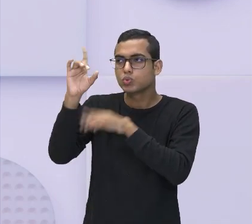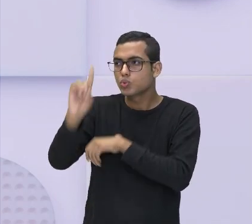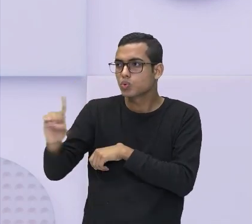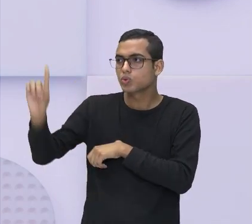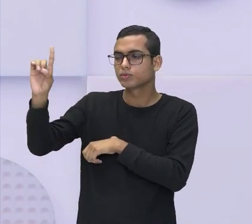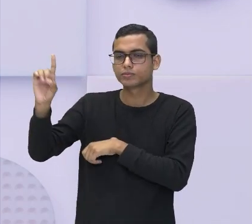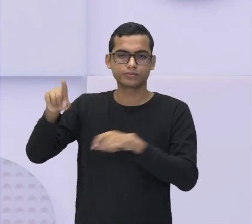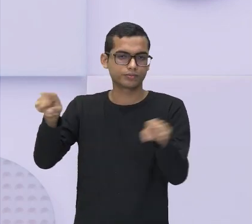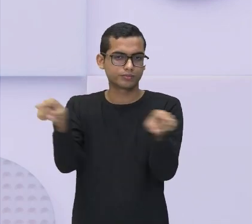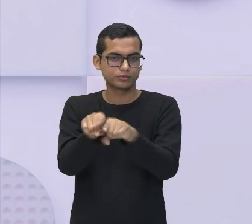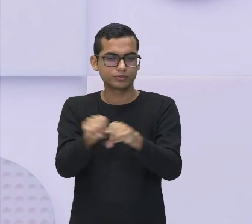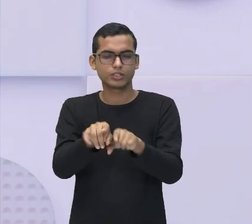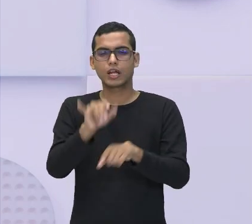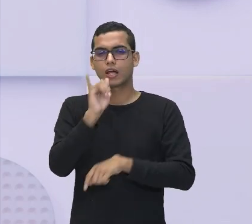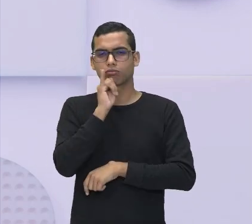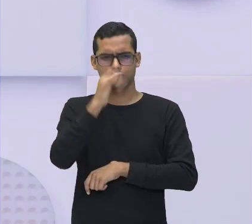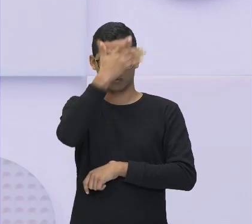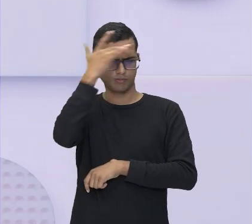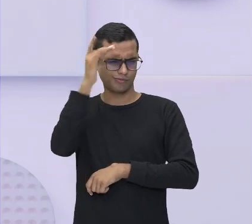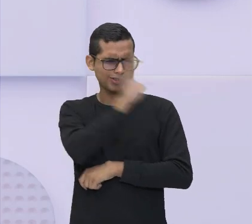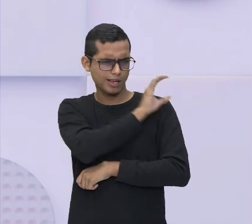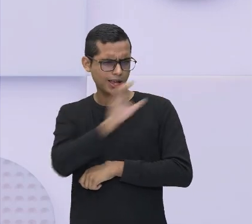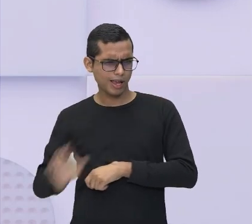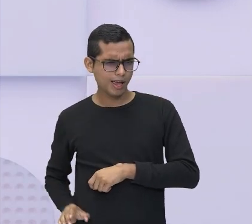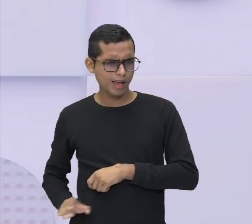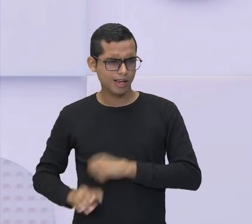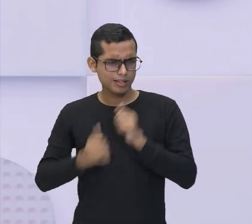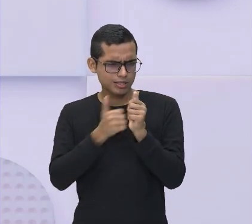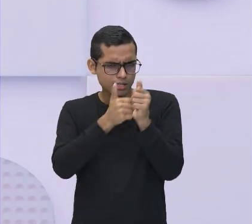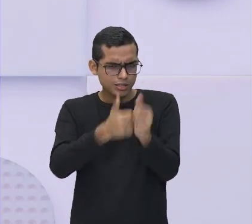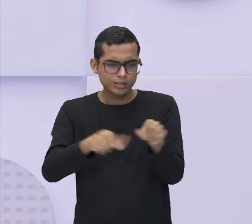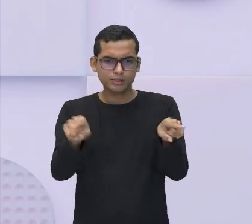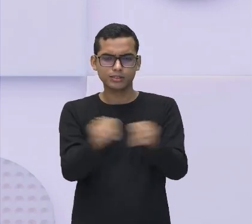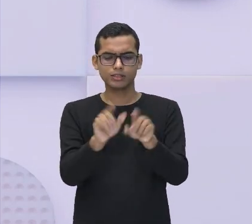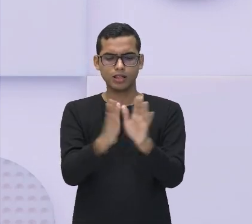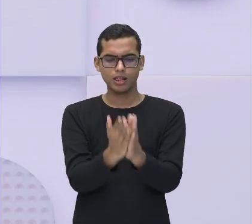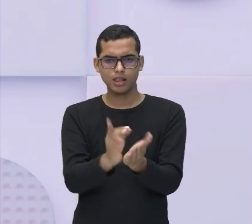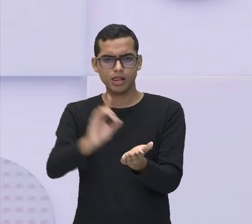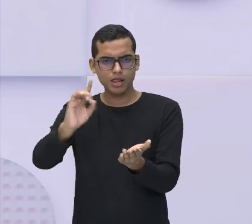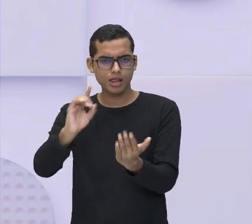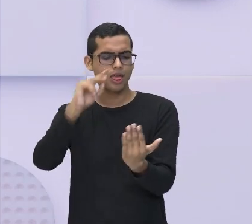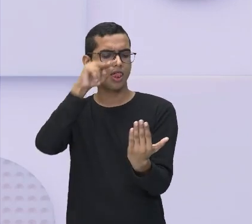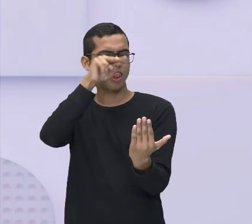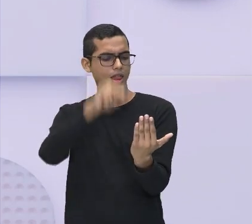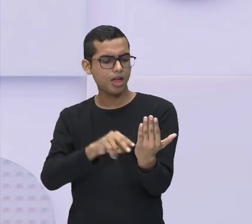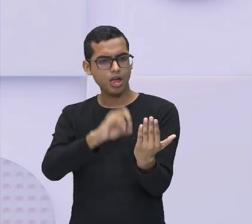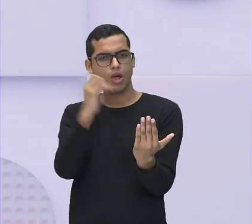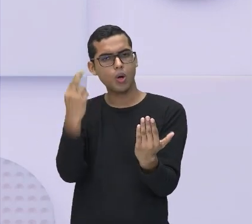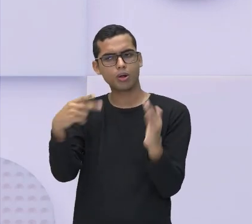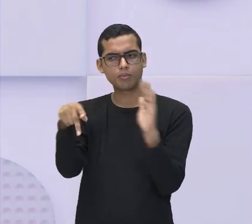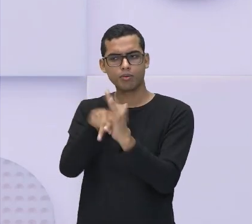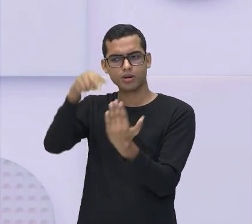a Bíblia no seu devocional ou na liturgia da sua igreja,